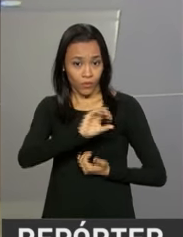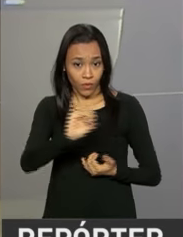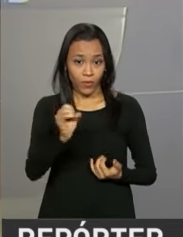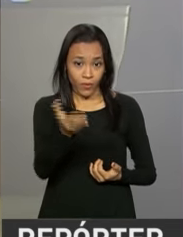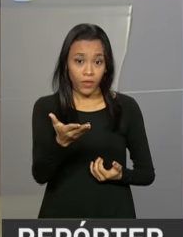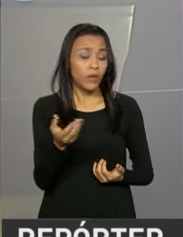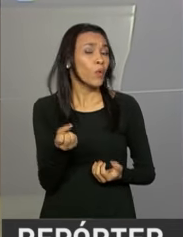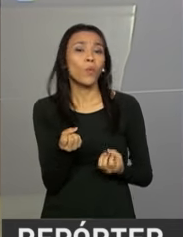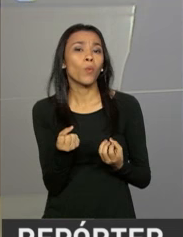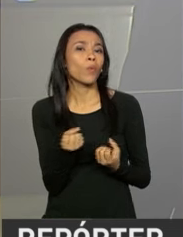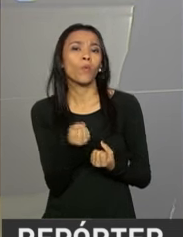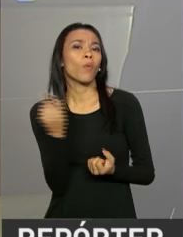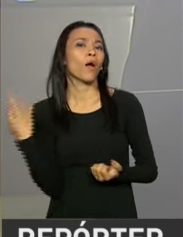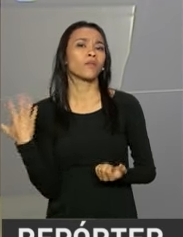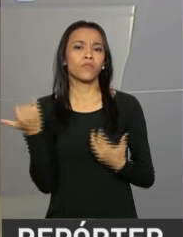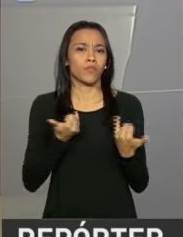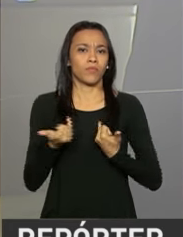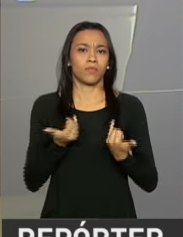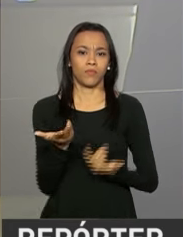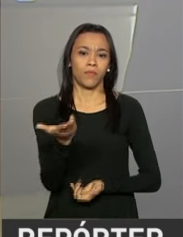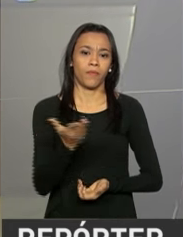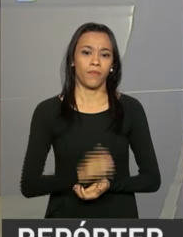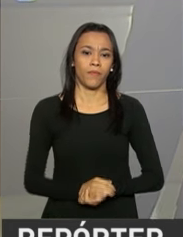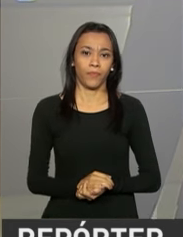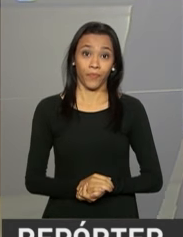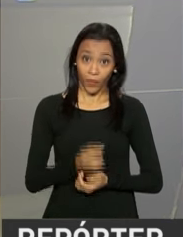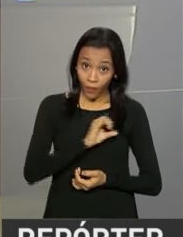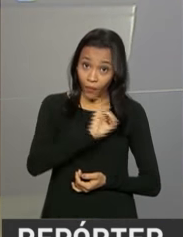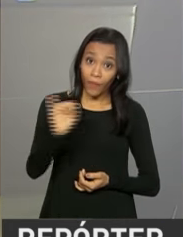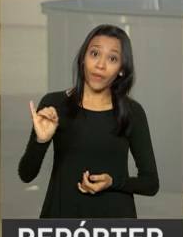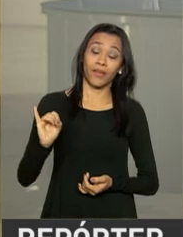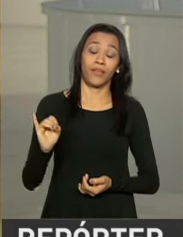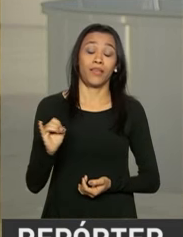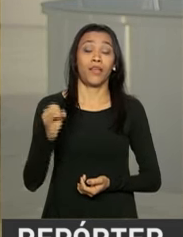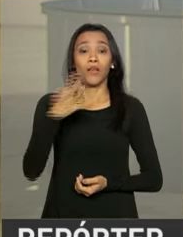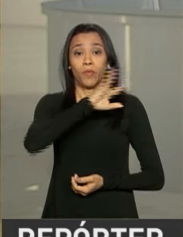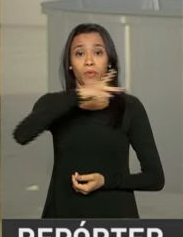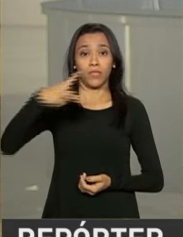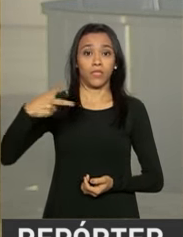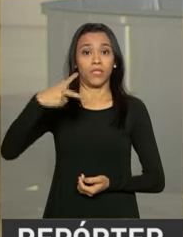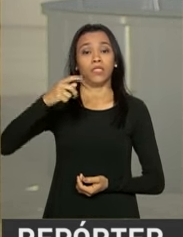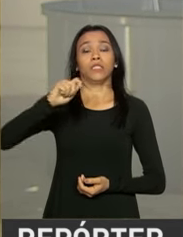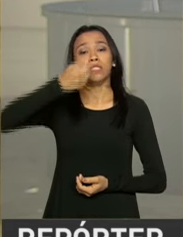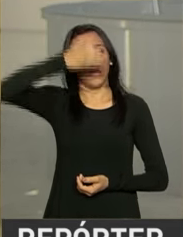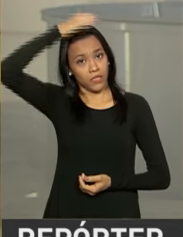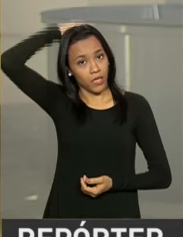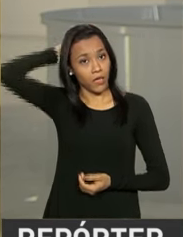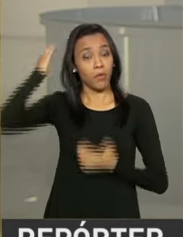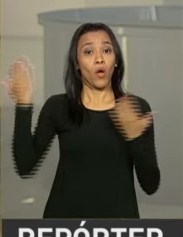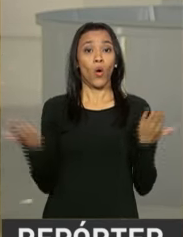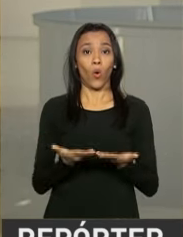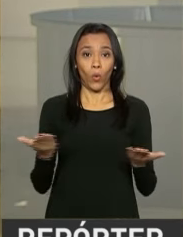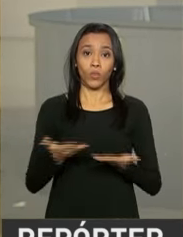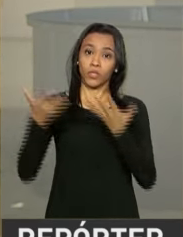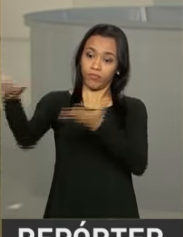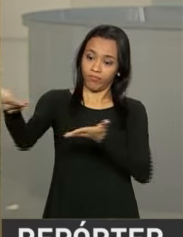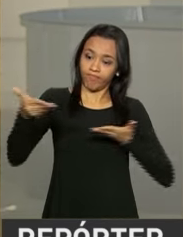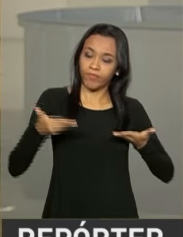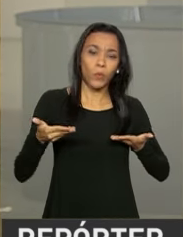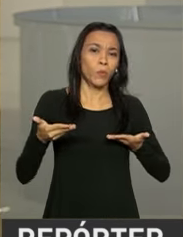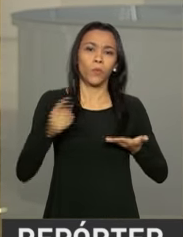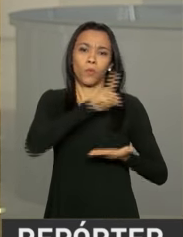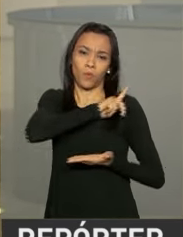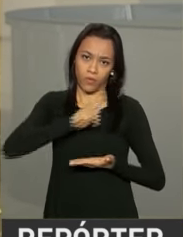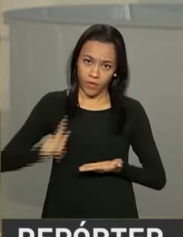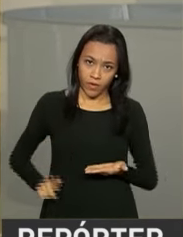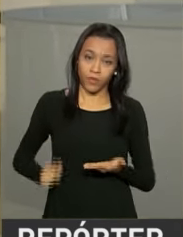Nei, quais são suas informações? Olá Leandro, o presidente exercício Michel Temer recebeu hoje aqui no Palácio do Planalto o